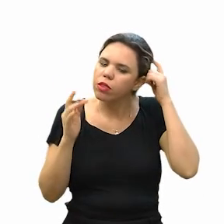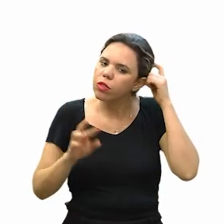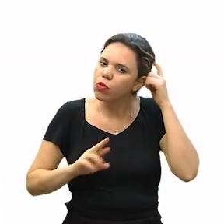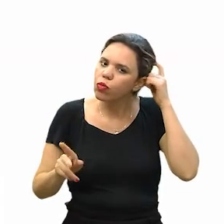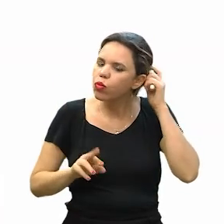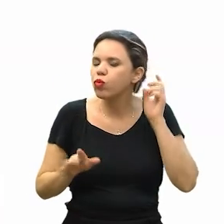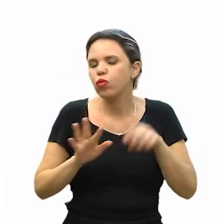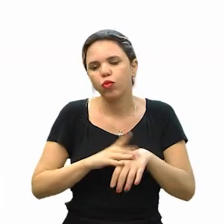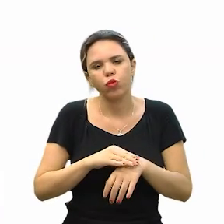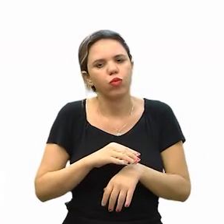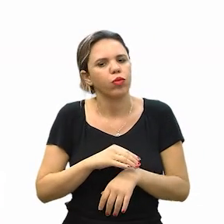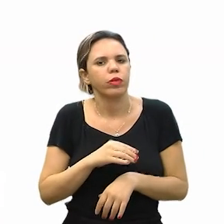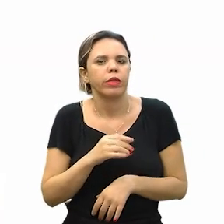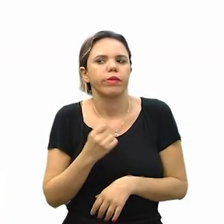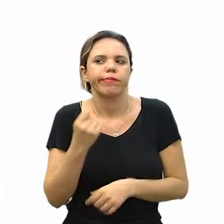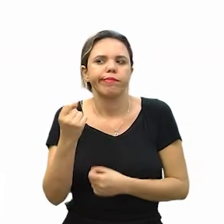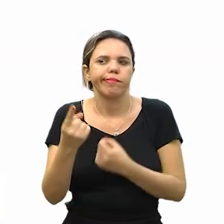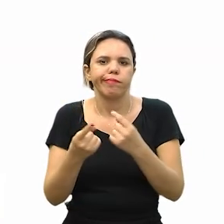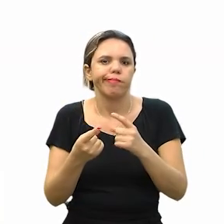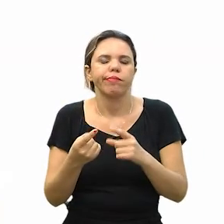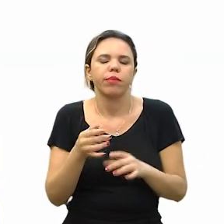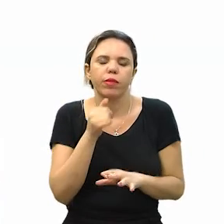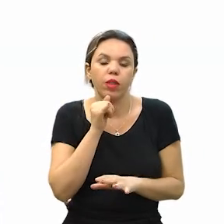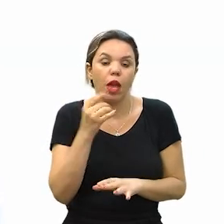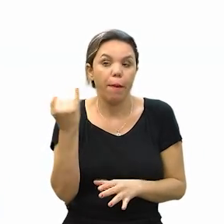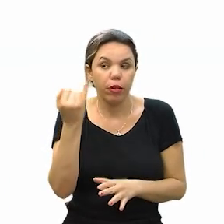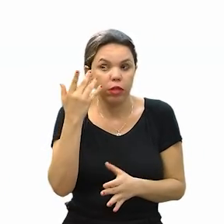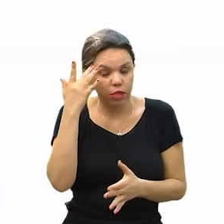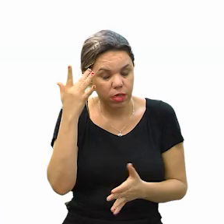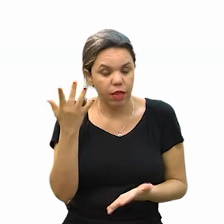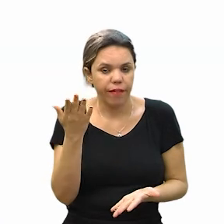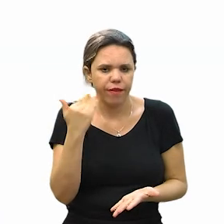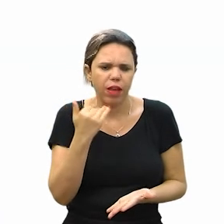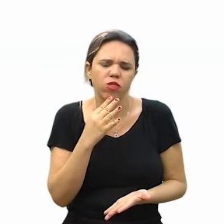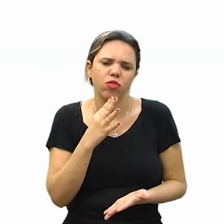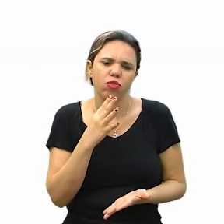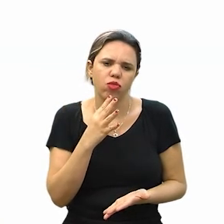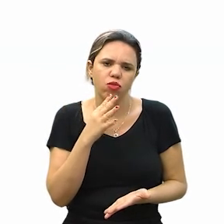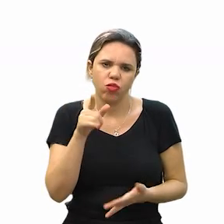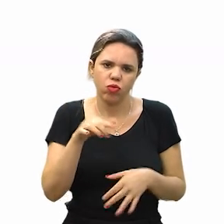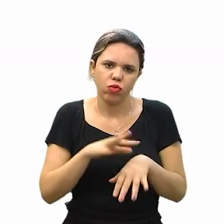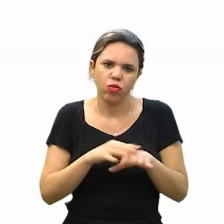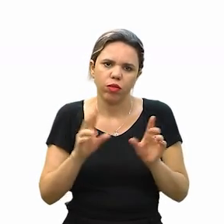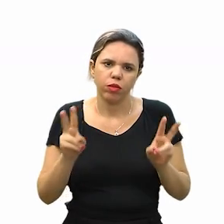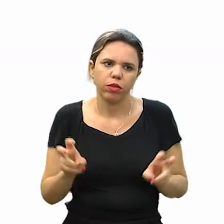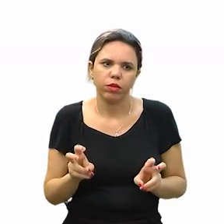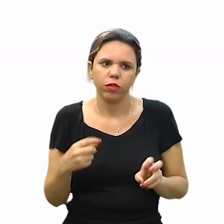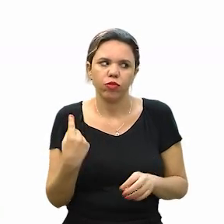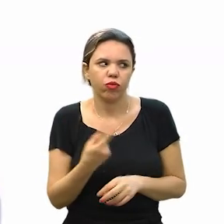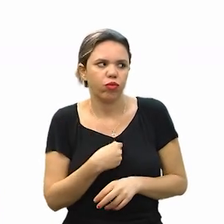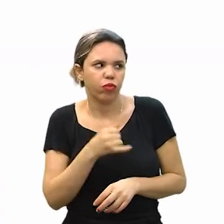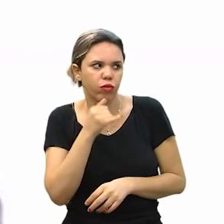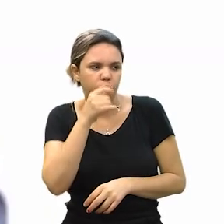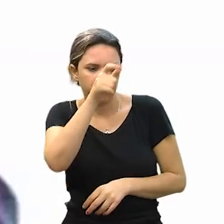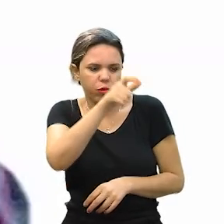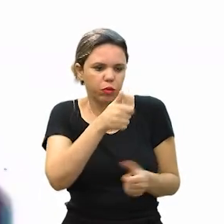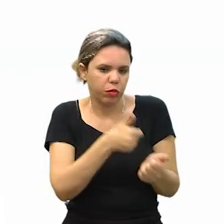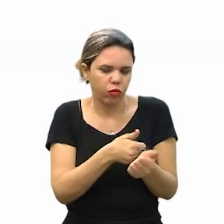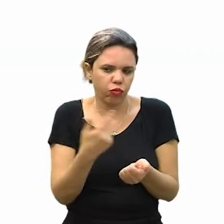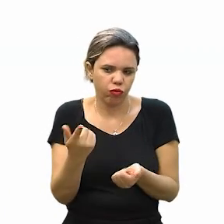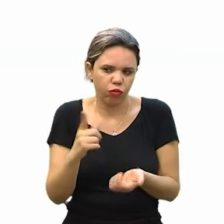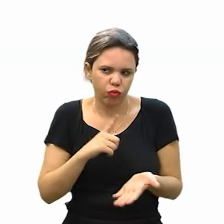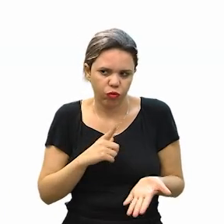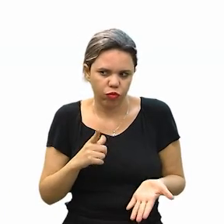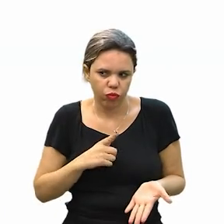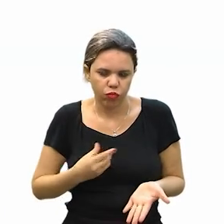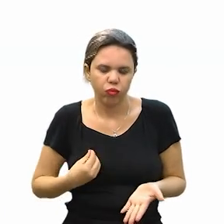assim, ele não é uma doença tão rara, né? Então é importante que a gente saiba, conheça um pouco dessa doença, para que se a gente ou alguém próximo